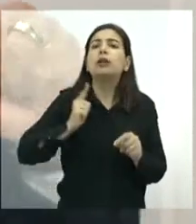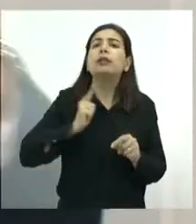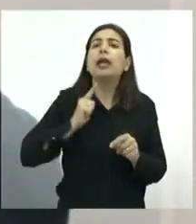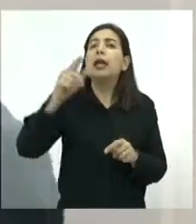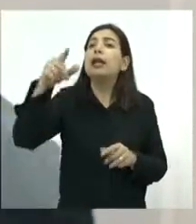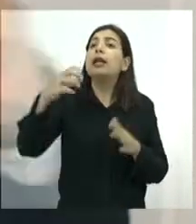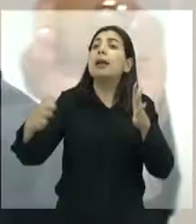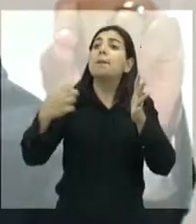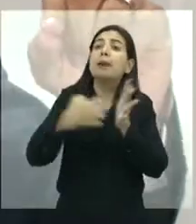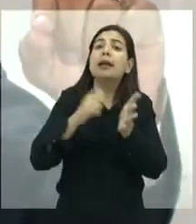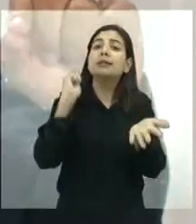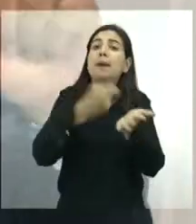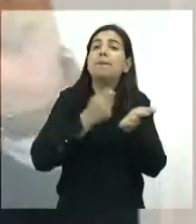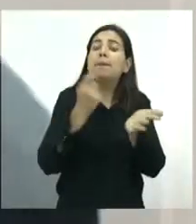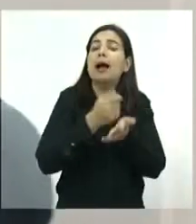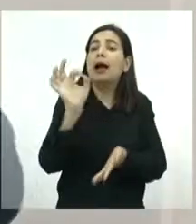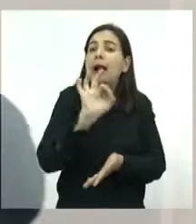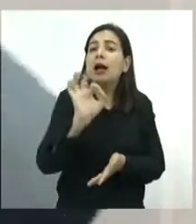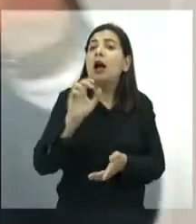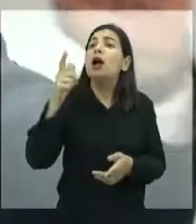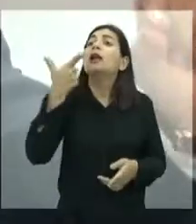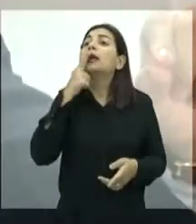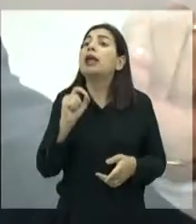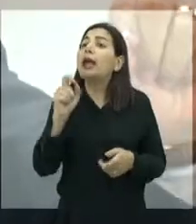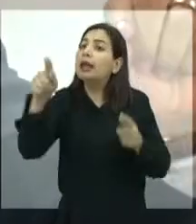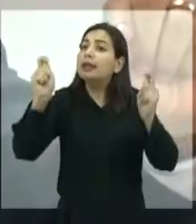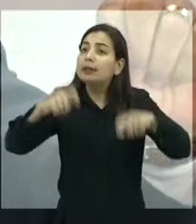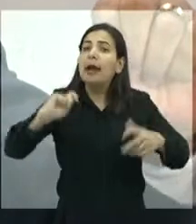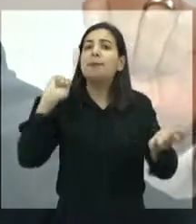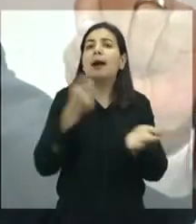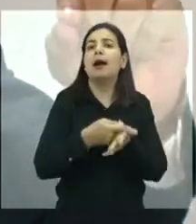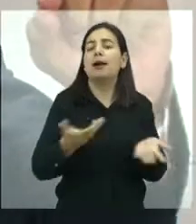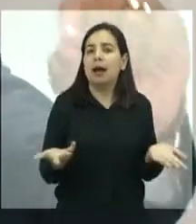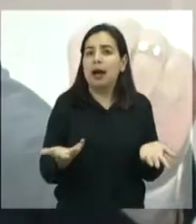da Previdência, quem tem condições de pagar, quais são as medidas que